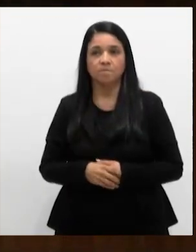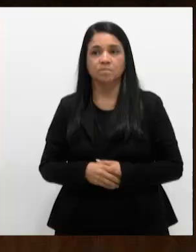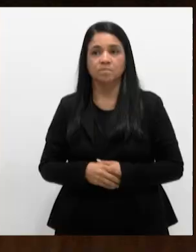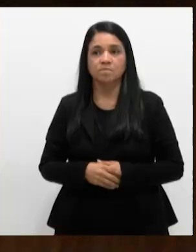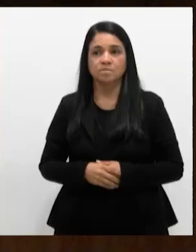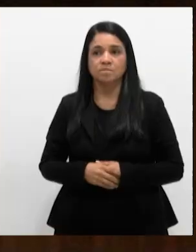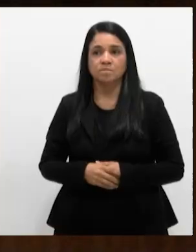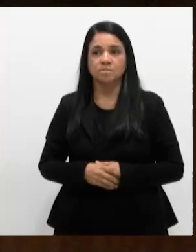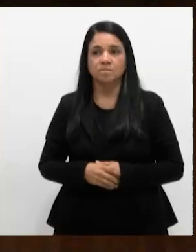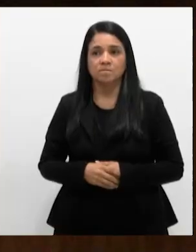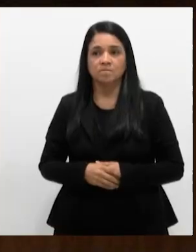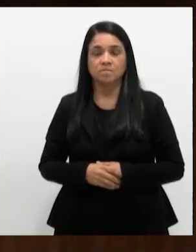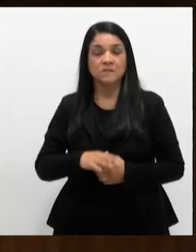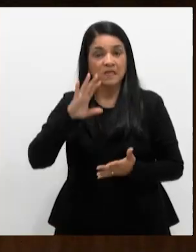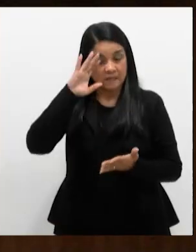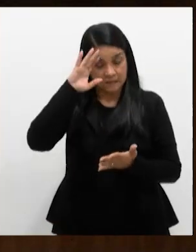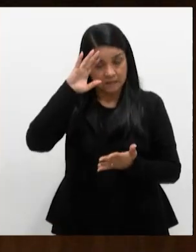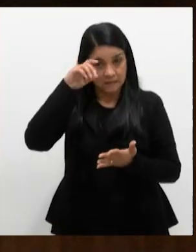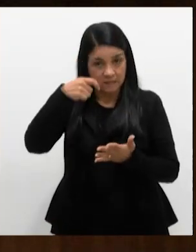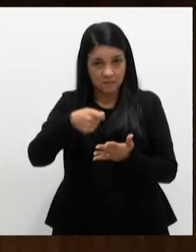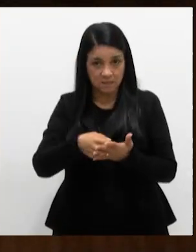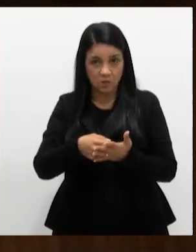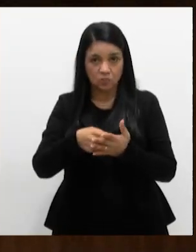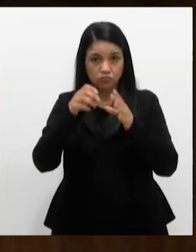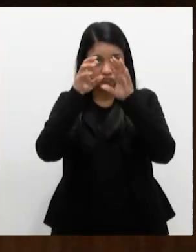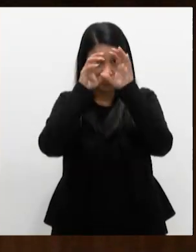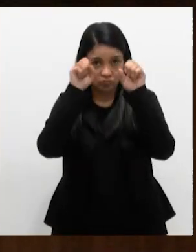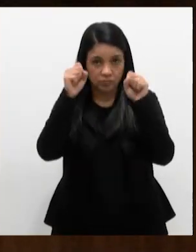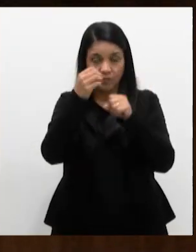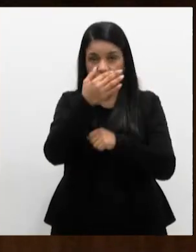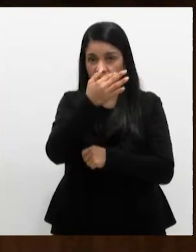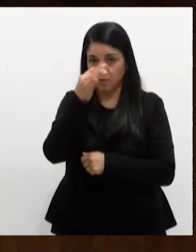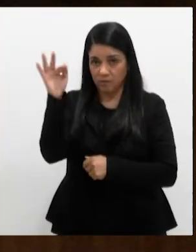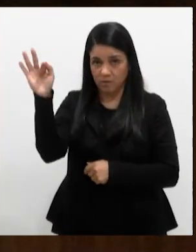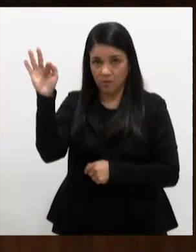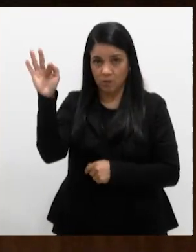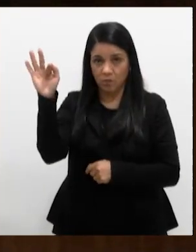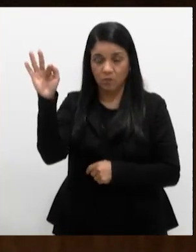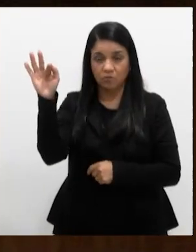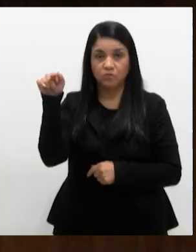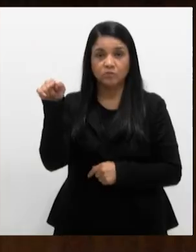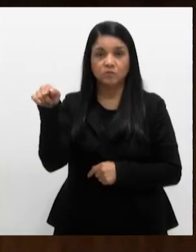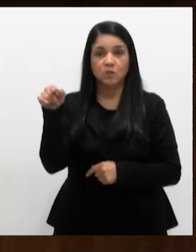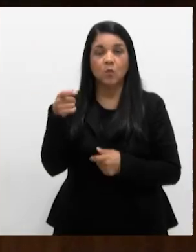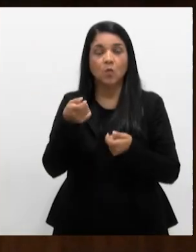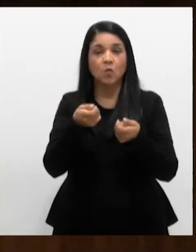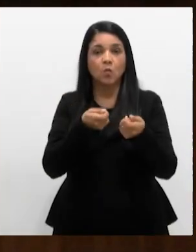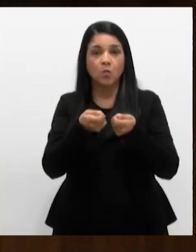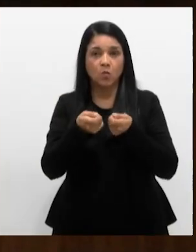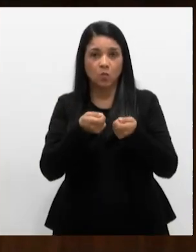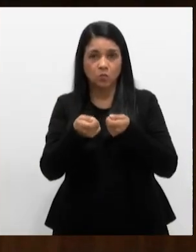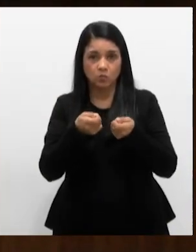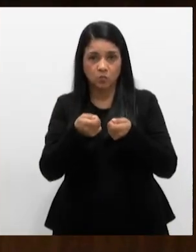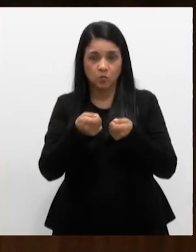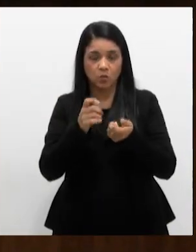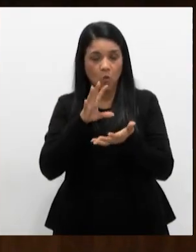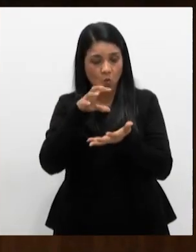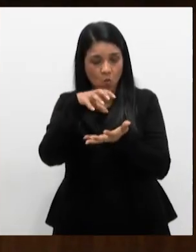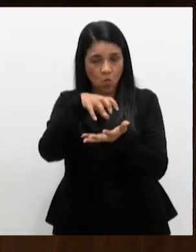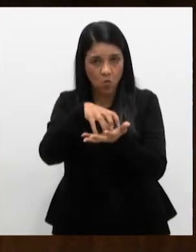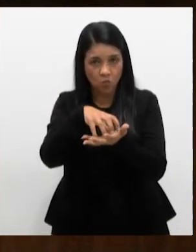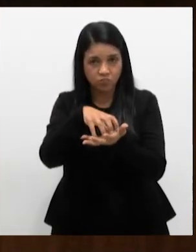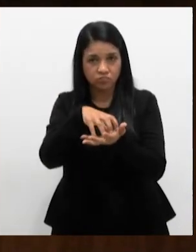sentido: as decisões do Supremo Tribunal Federal em controle concentrado e abstrato